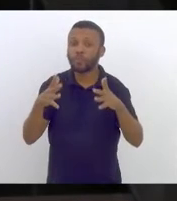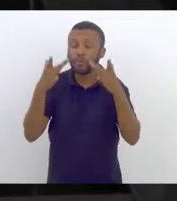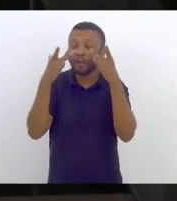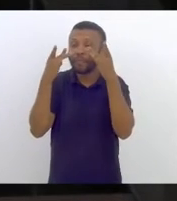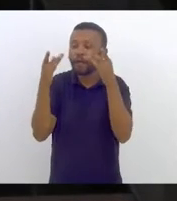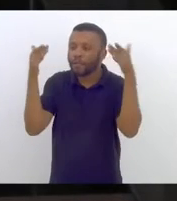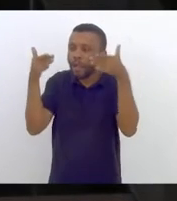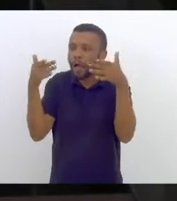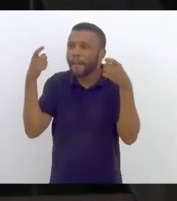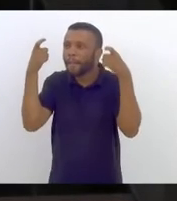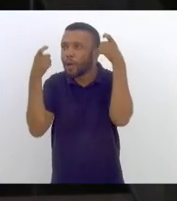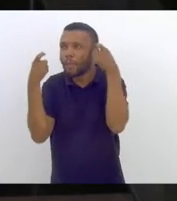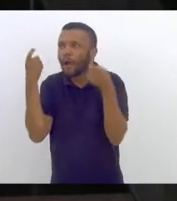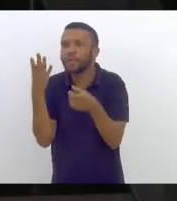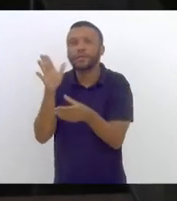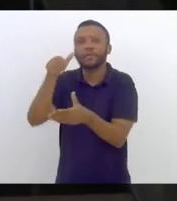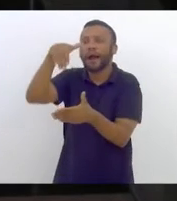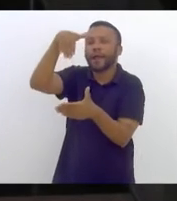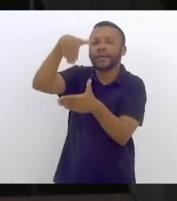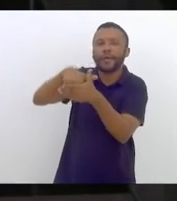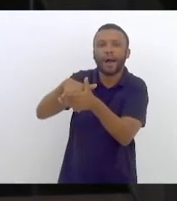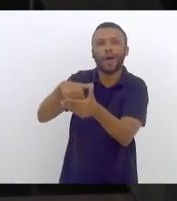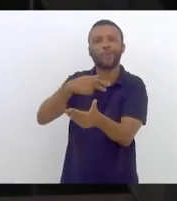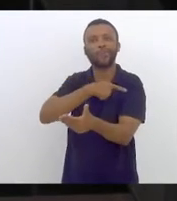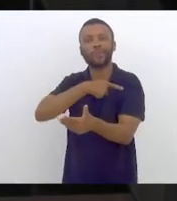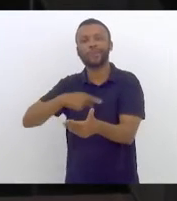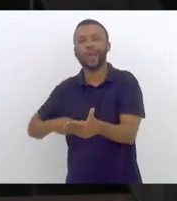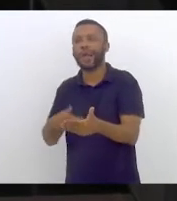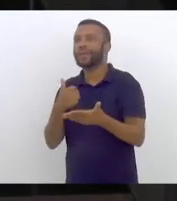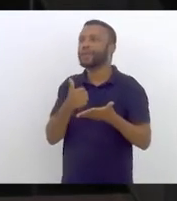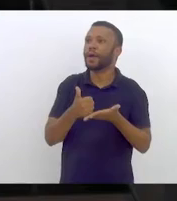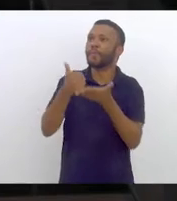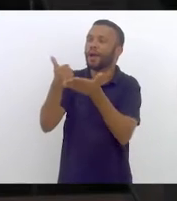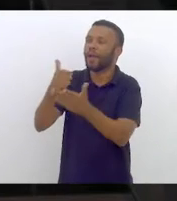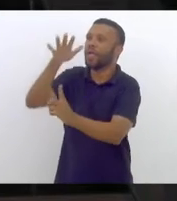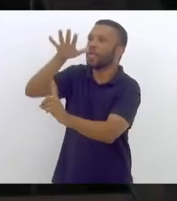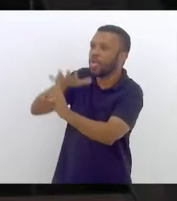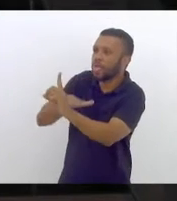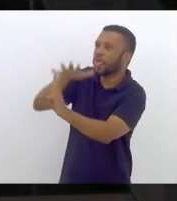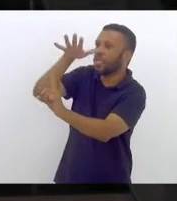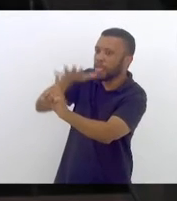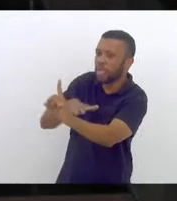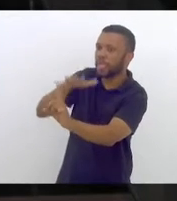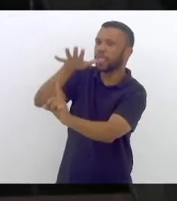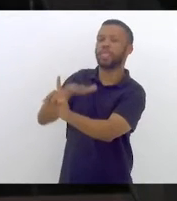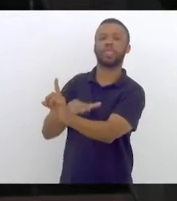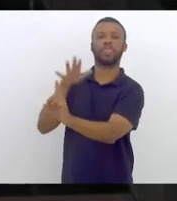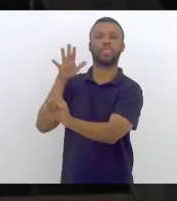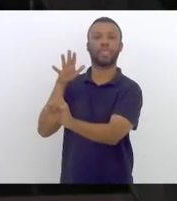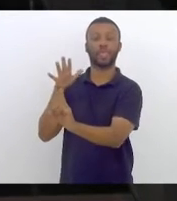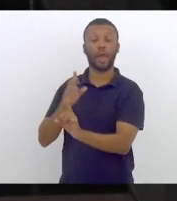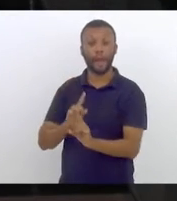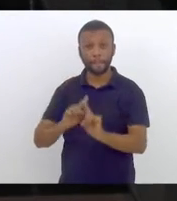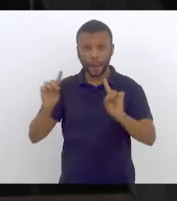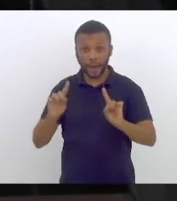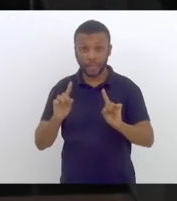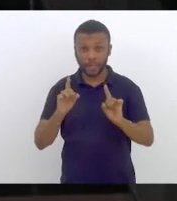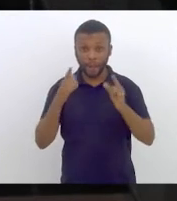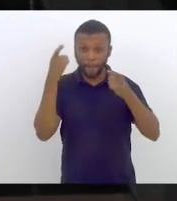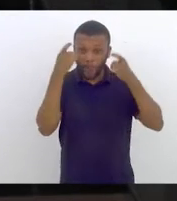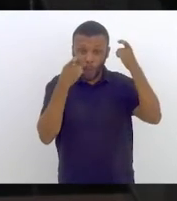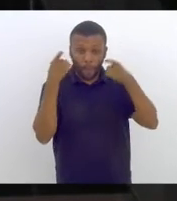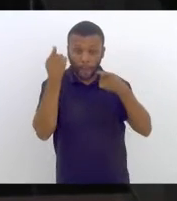com a eleição daquele presidente que veneram, mas não com o cidadão que está